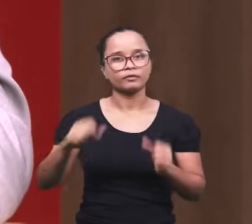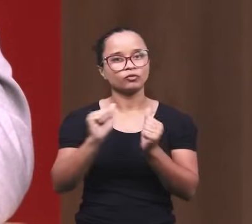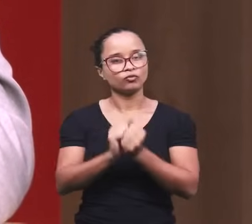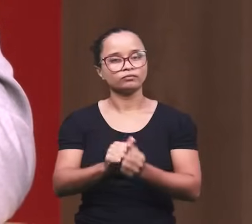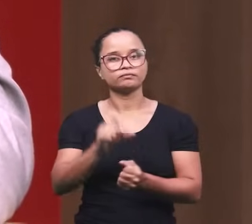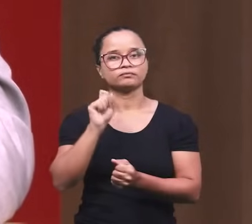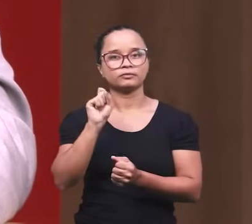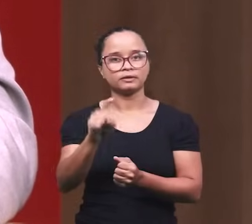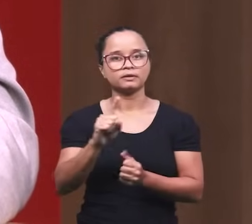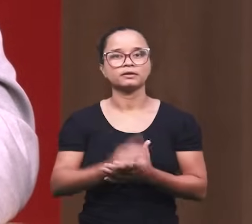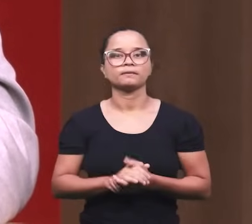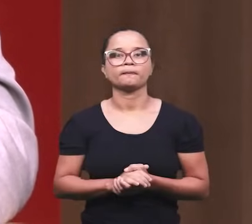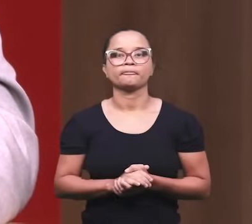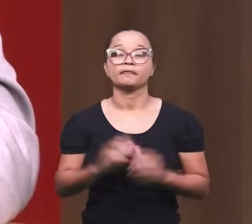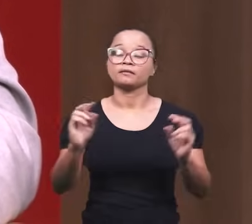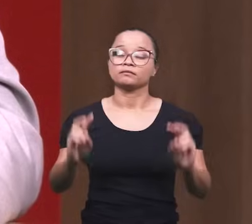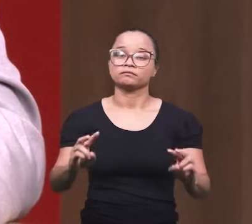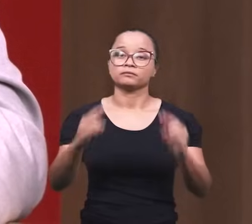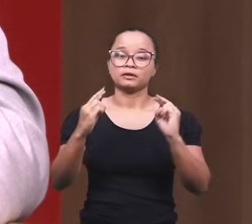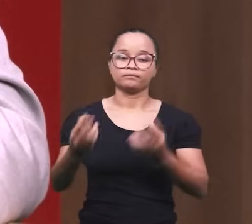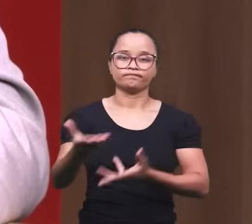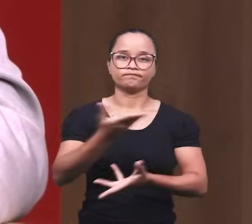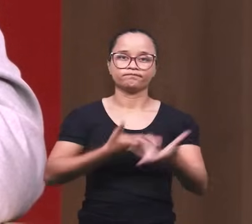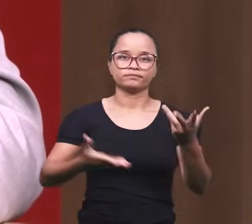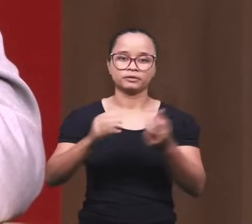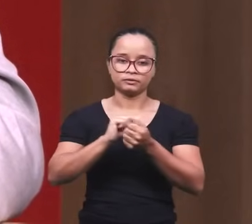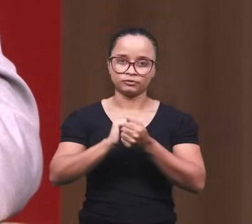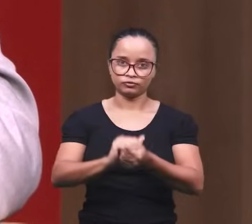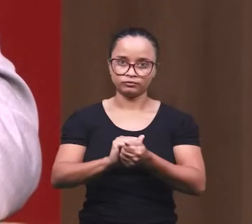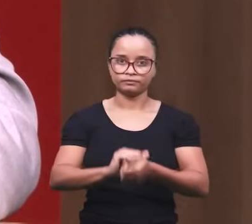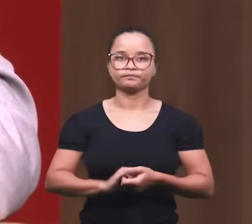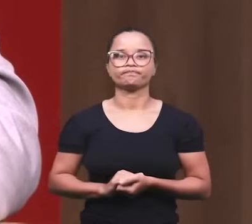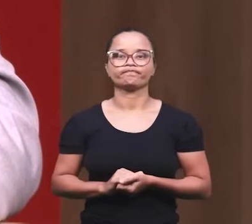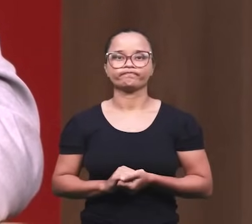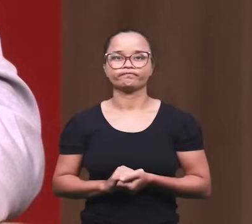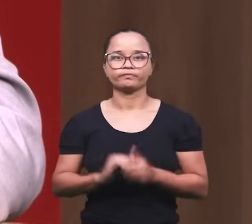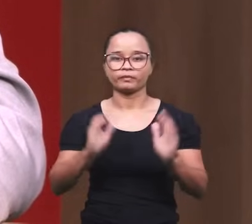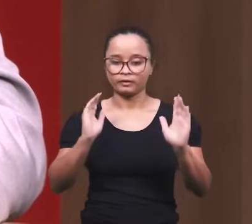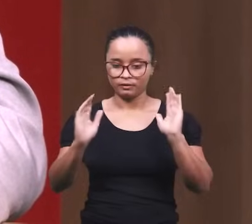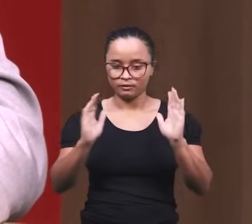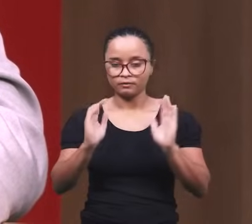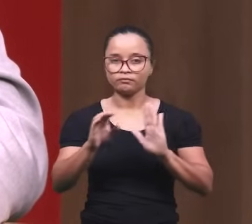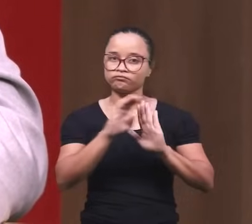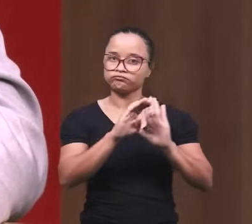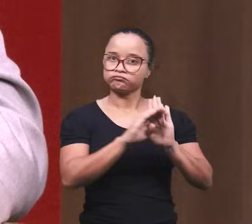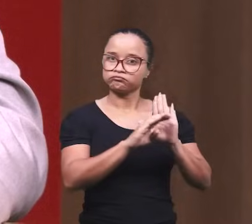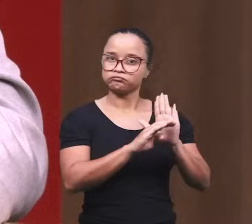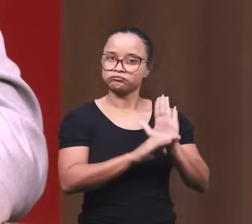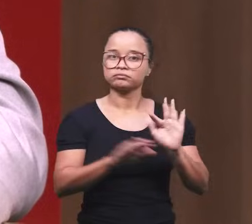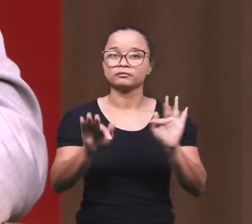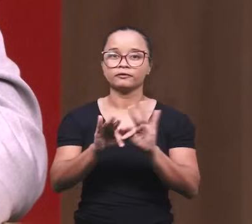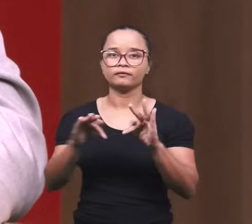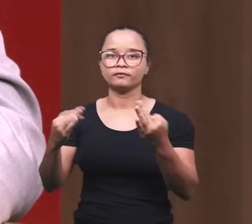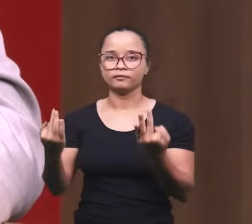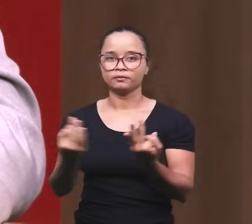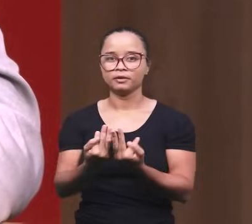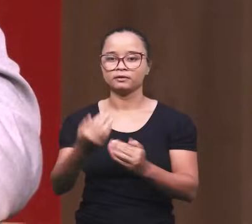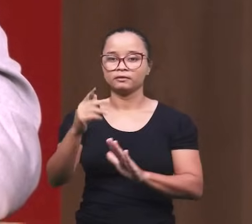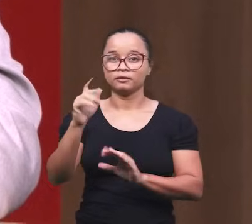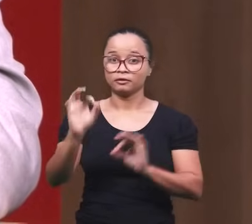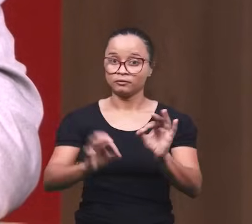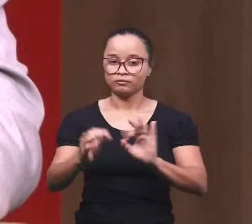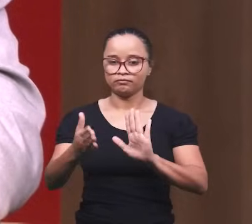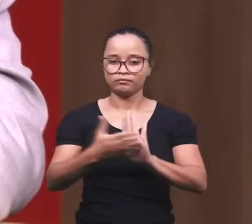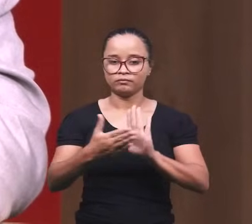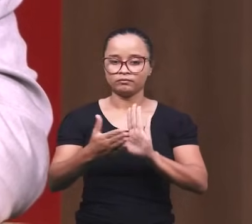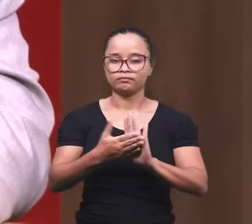aqui junto com você você que tá aí do outro lado tá participando com a gente desse momento eh no programa família um